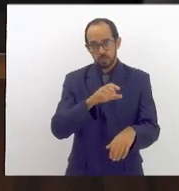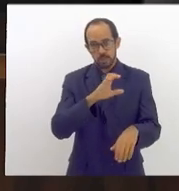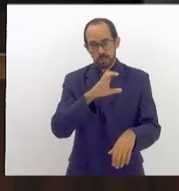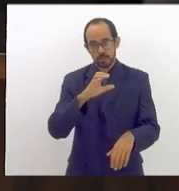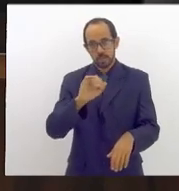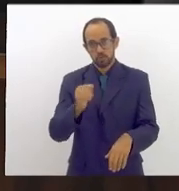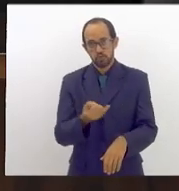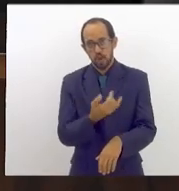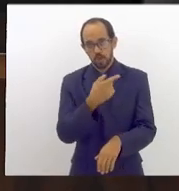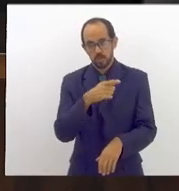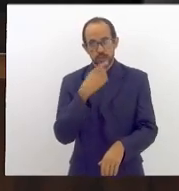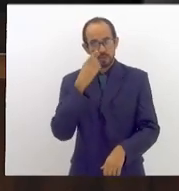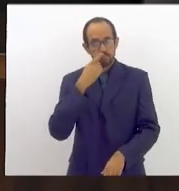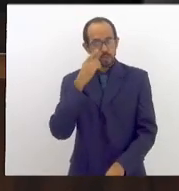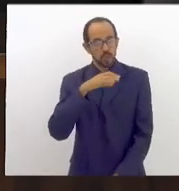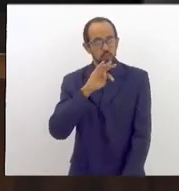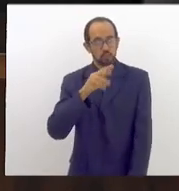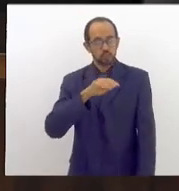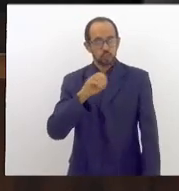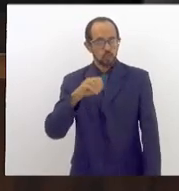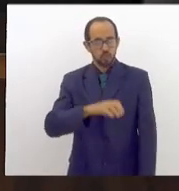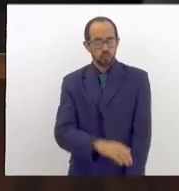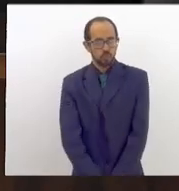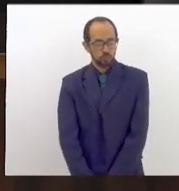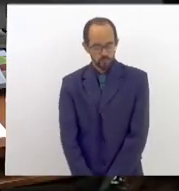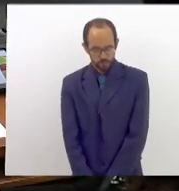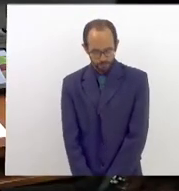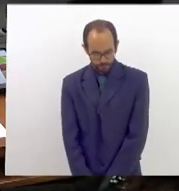comissão de condição de Justiça Deputado Chico Machado